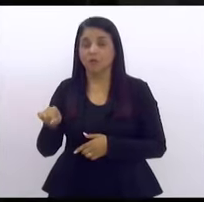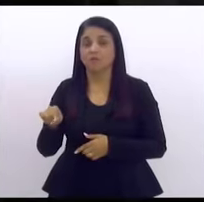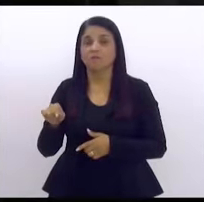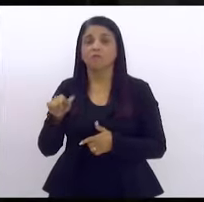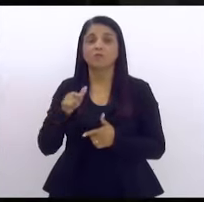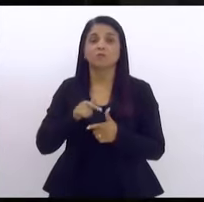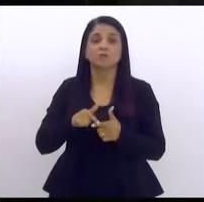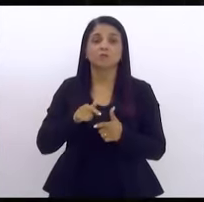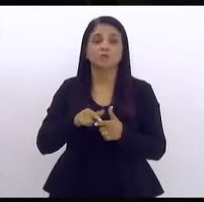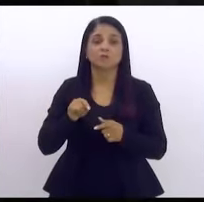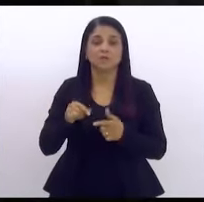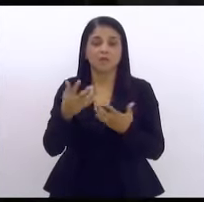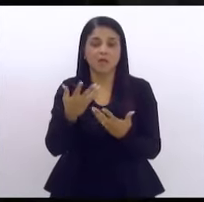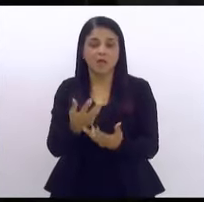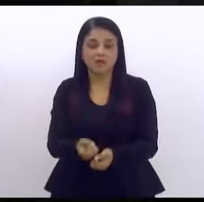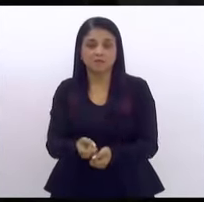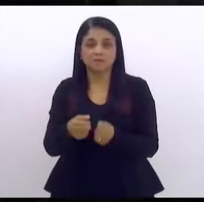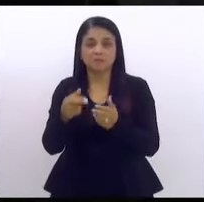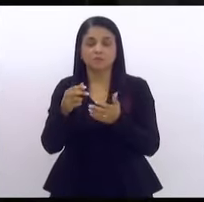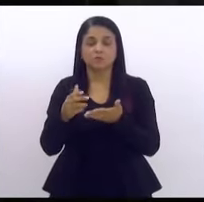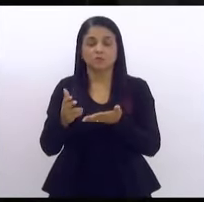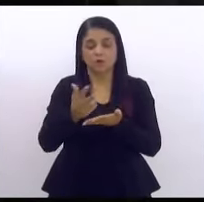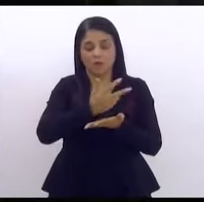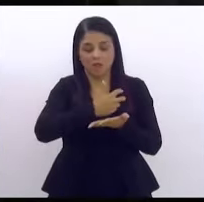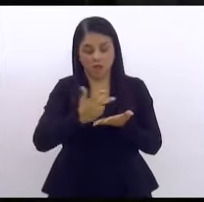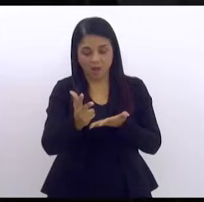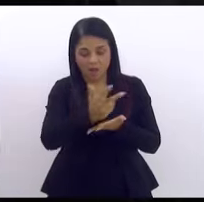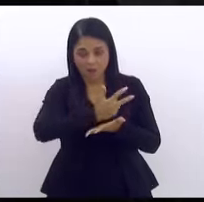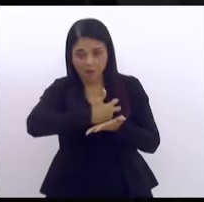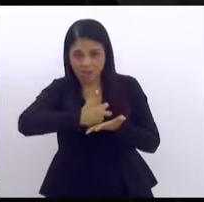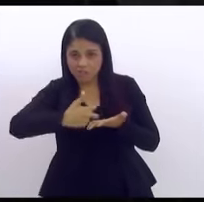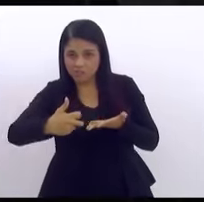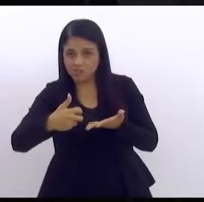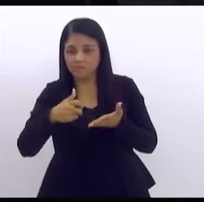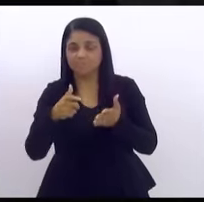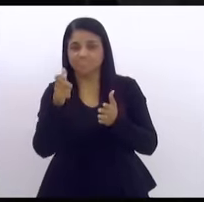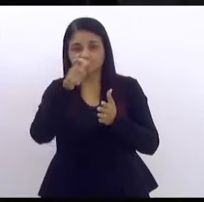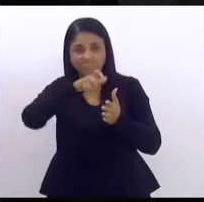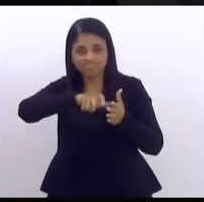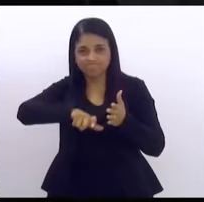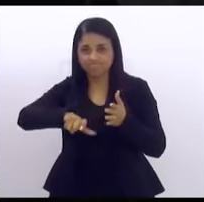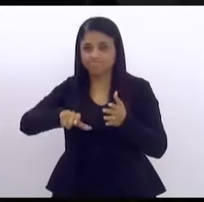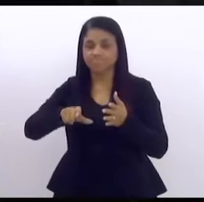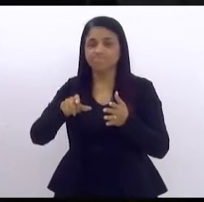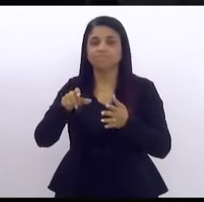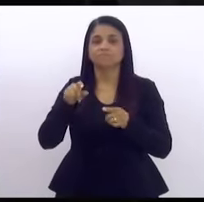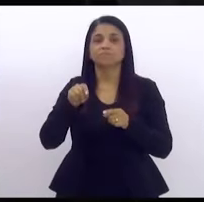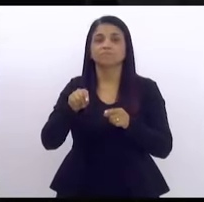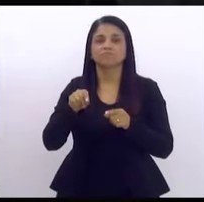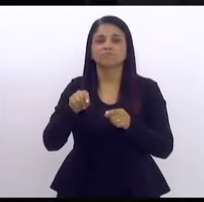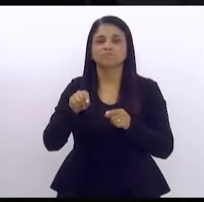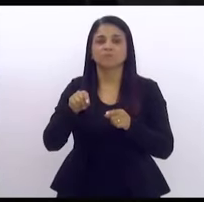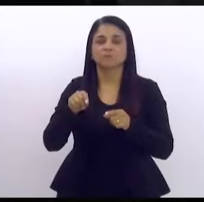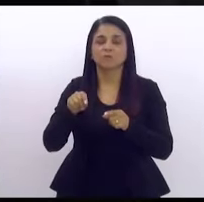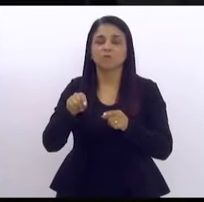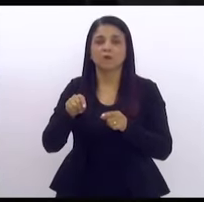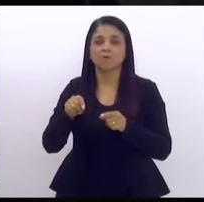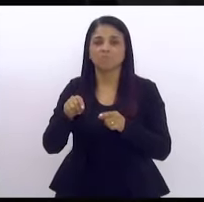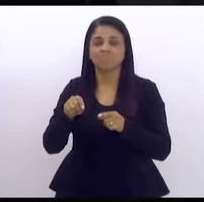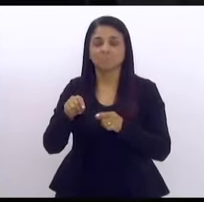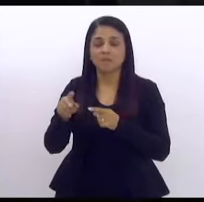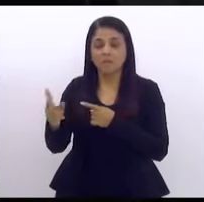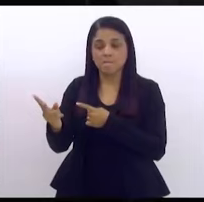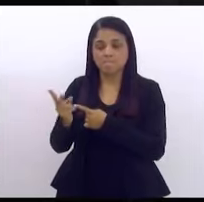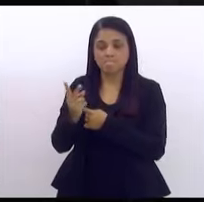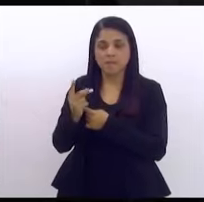colocada para aceitarmos um regime de recuperação fiscal, que foi uma lógica de agiotagem completa